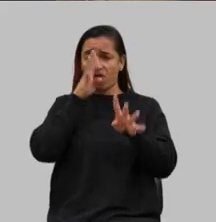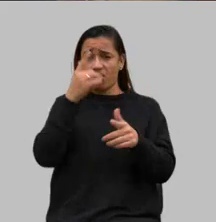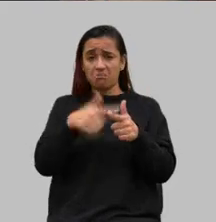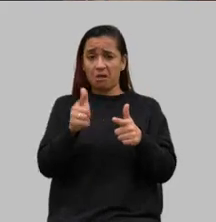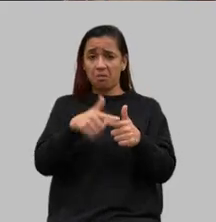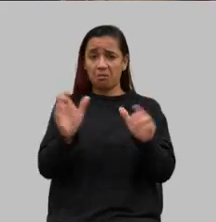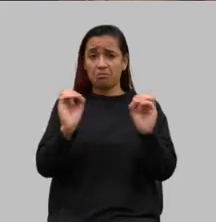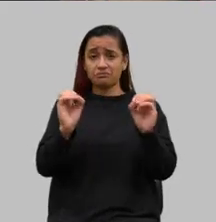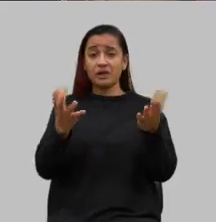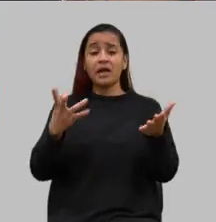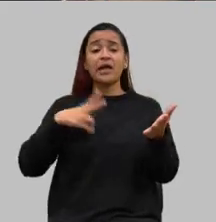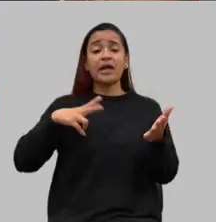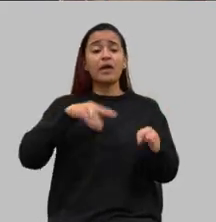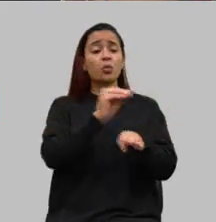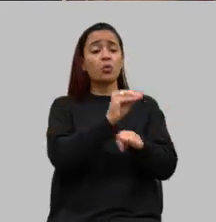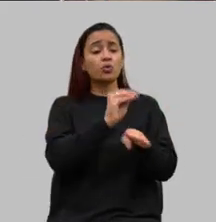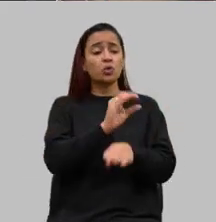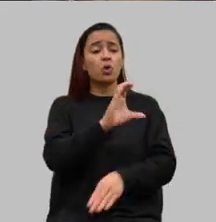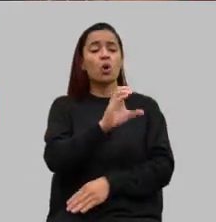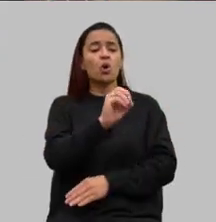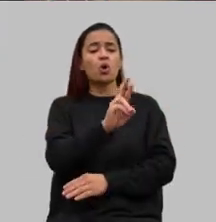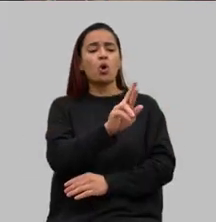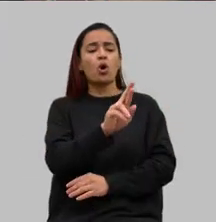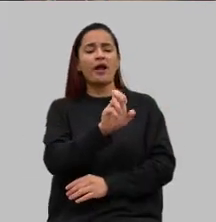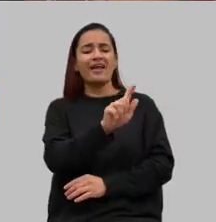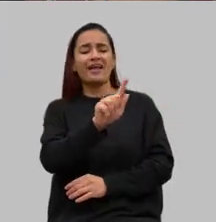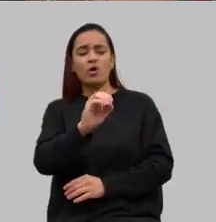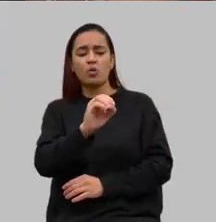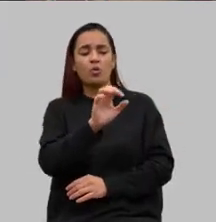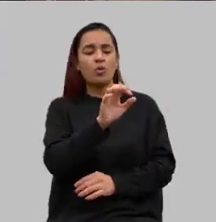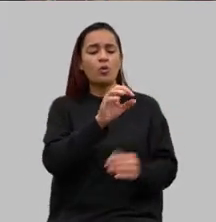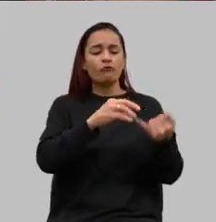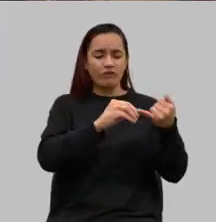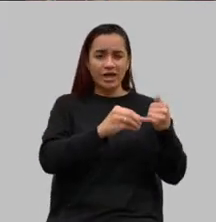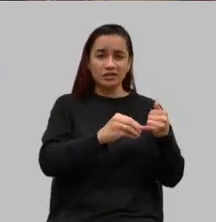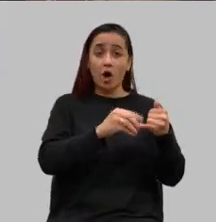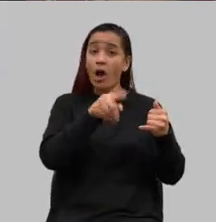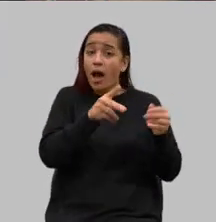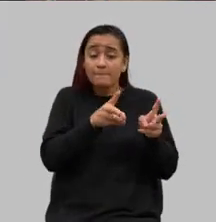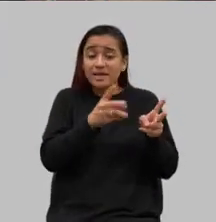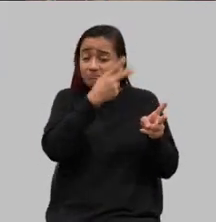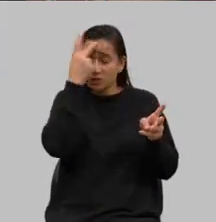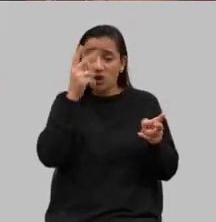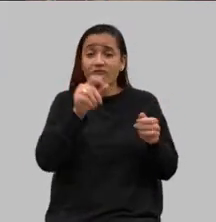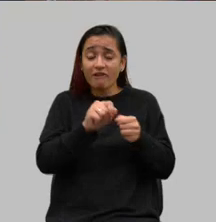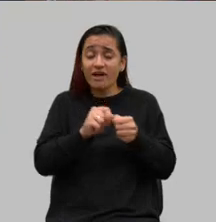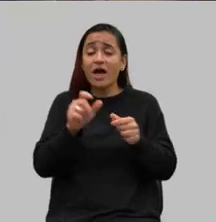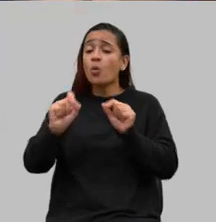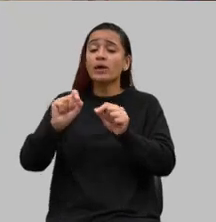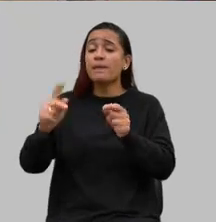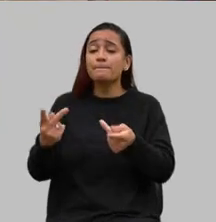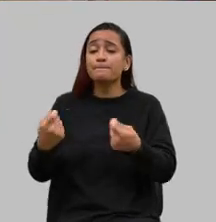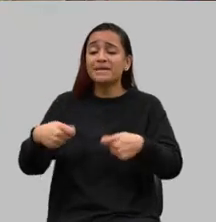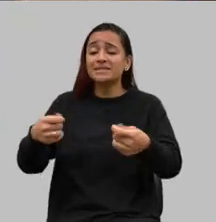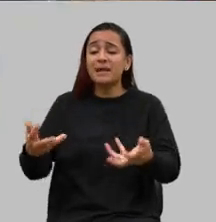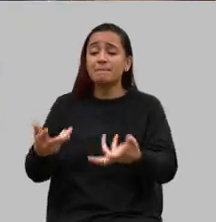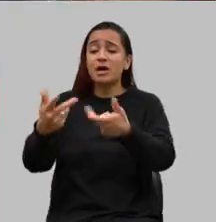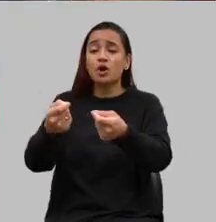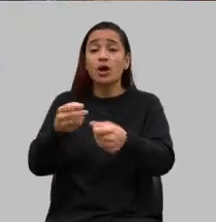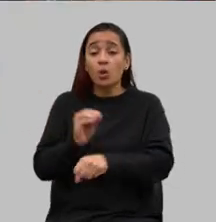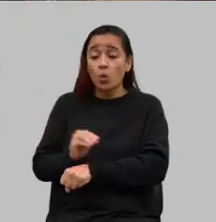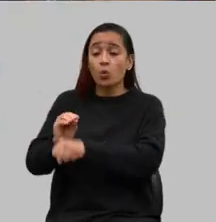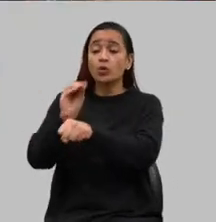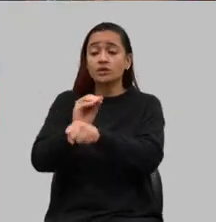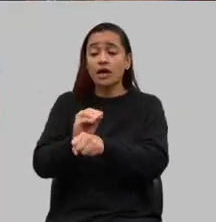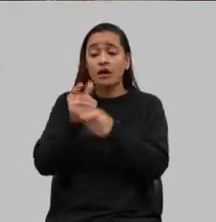Córrego de feijão é quem vai dizer o que precisa melhorar dentro da semad e que tá cuidando dos interesses da Samarco